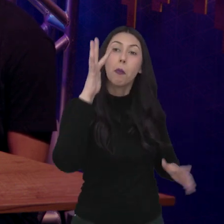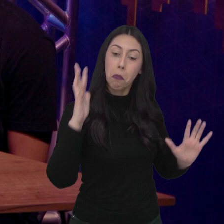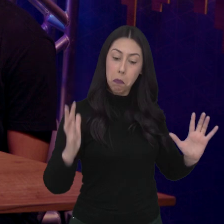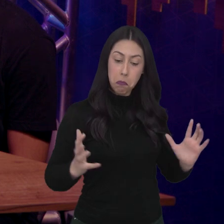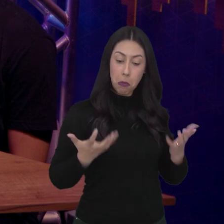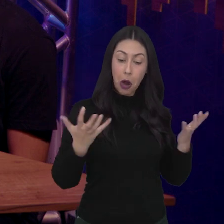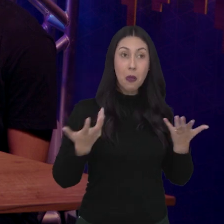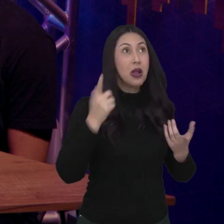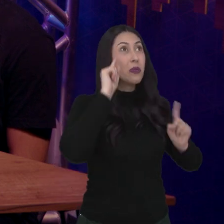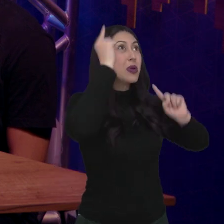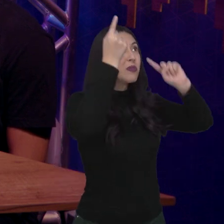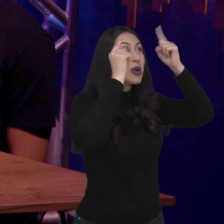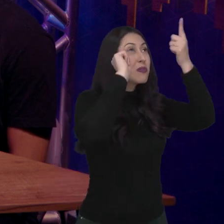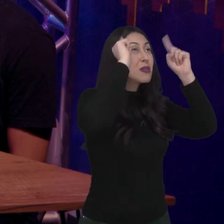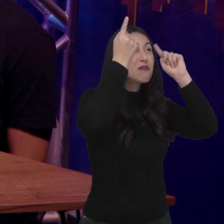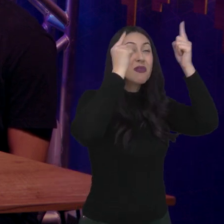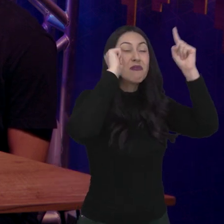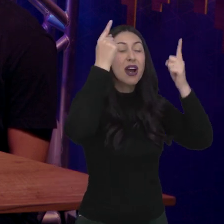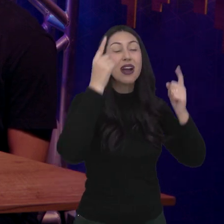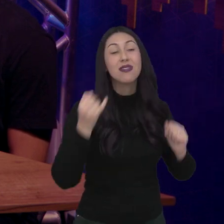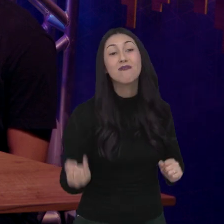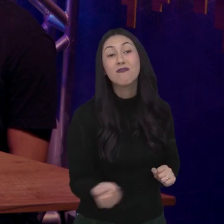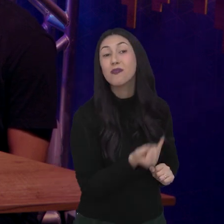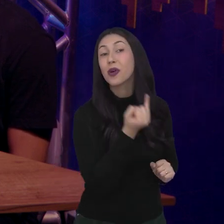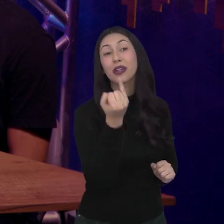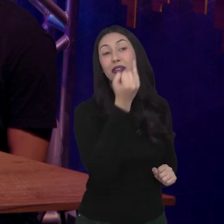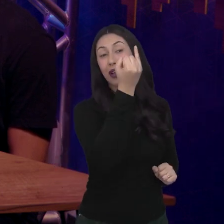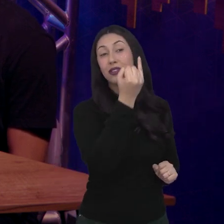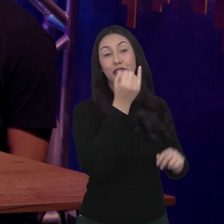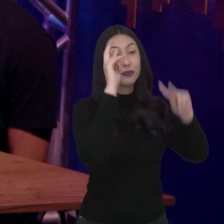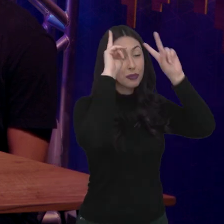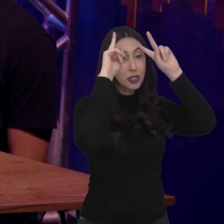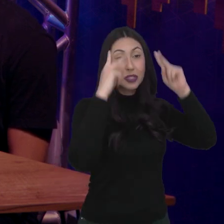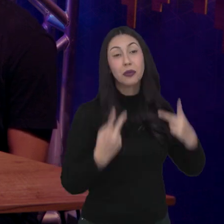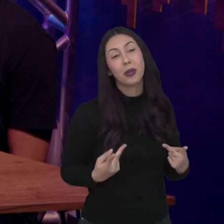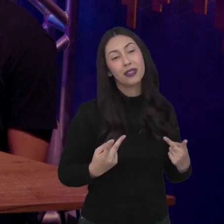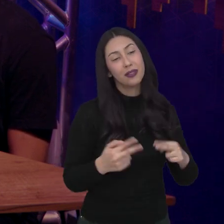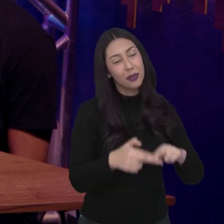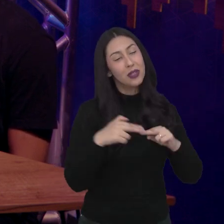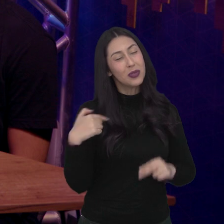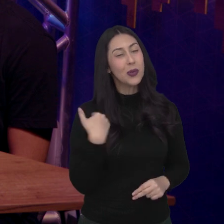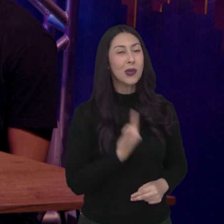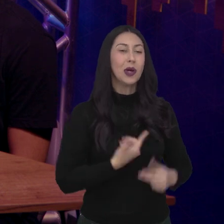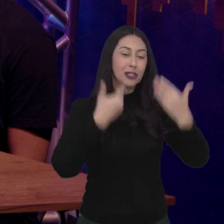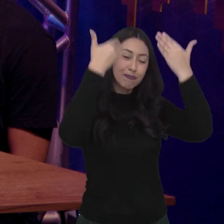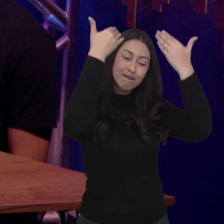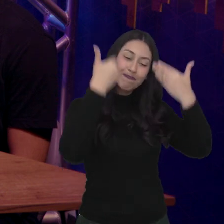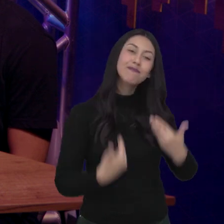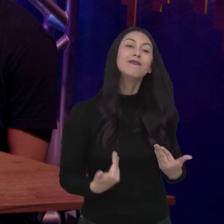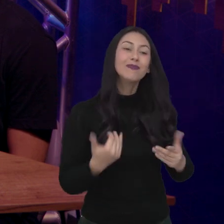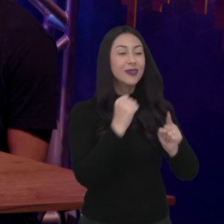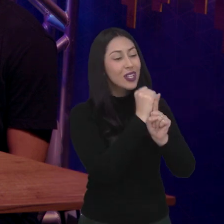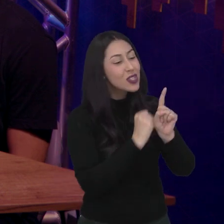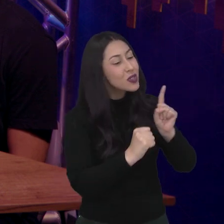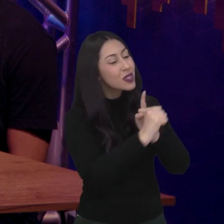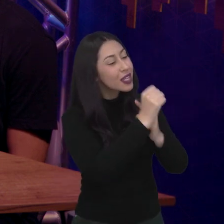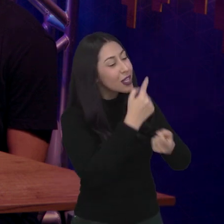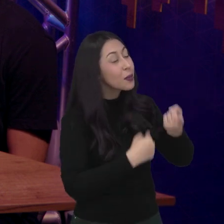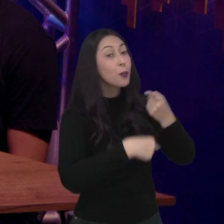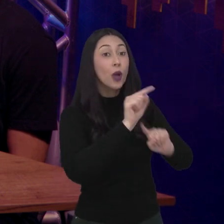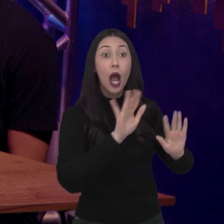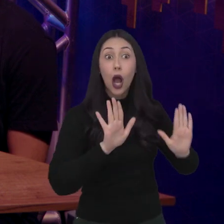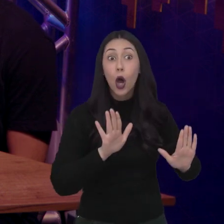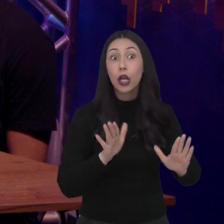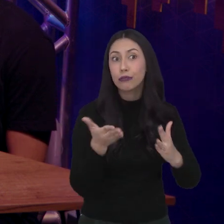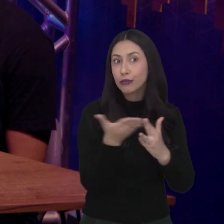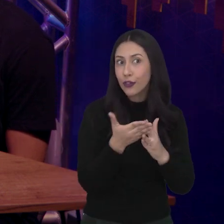força criativa é um traço extremamente forte do ser humano e é o que faz a gente ser o que a gente é e o que faz a nossa sociedade evoluir. A